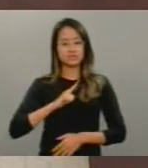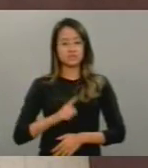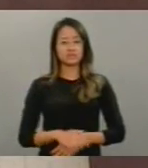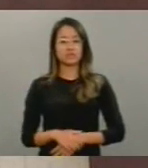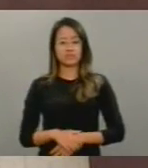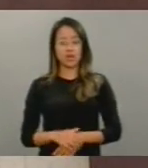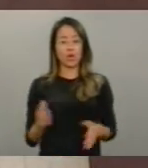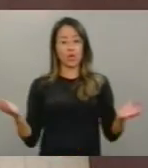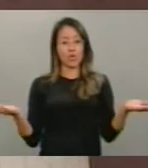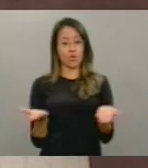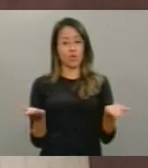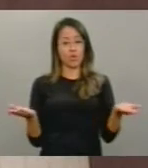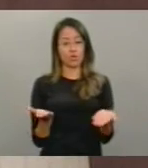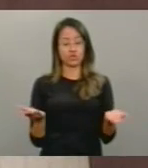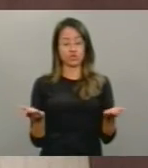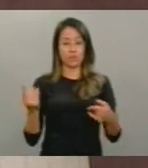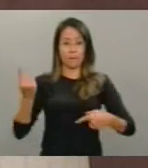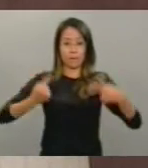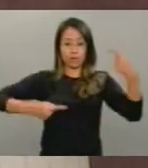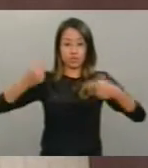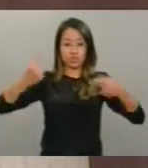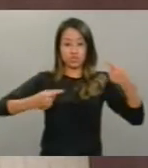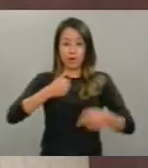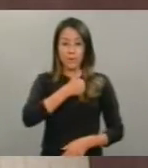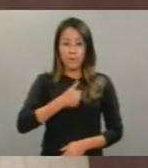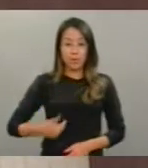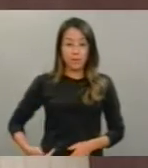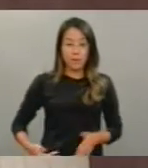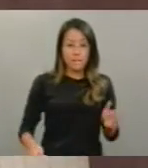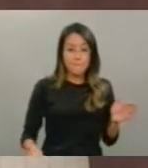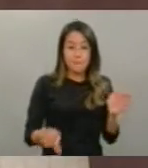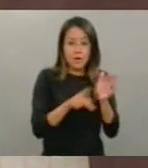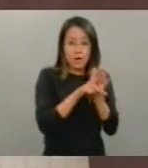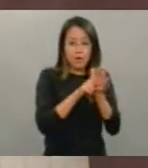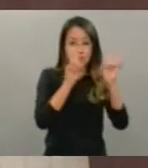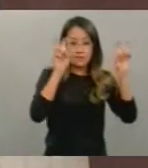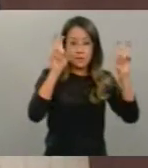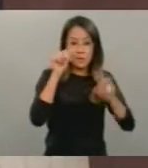termos hoje políticas públicas